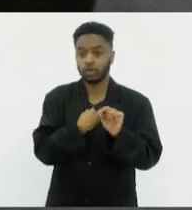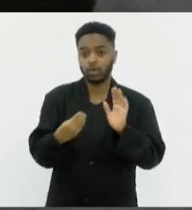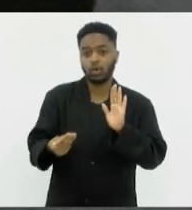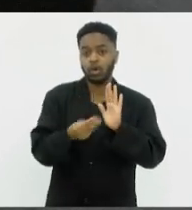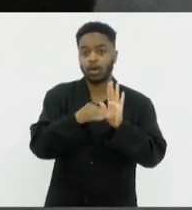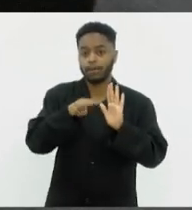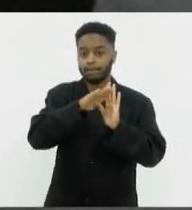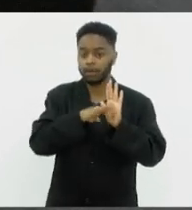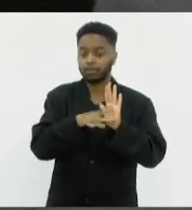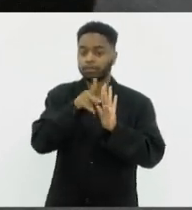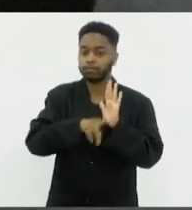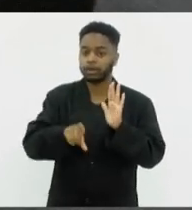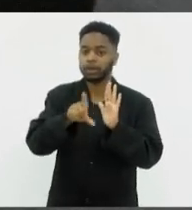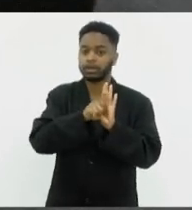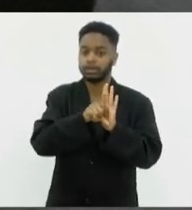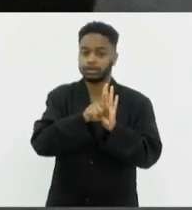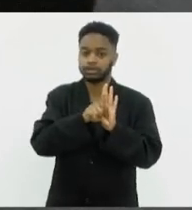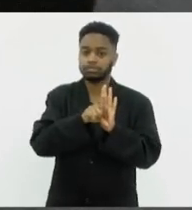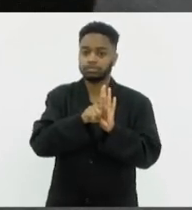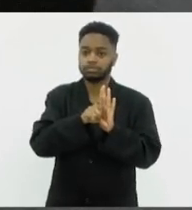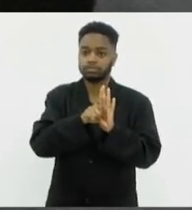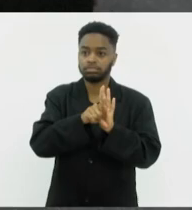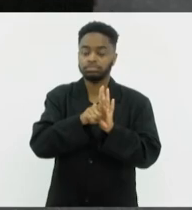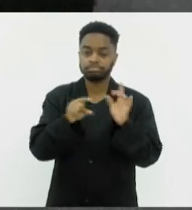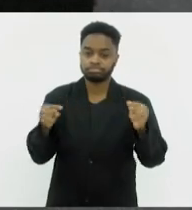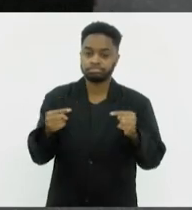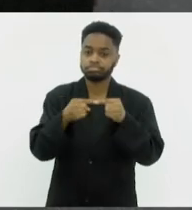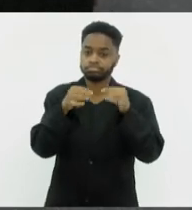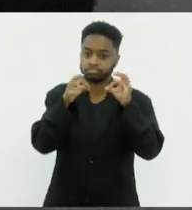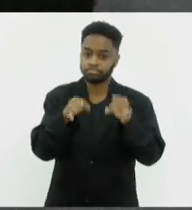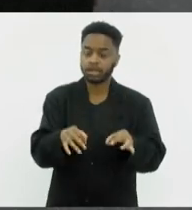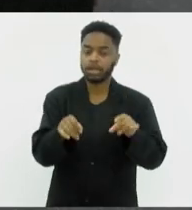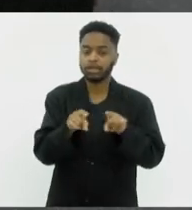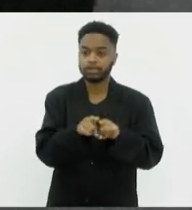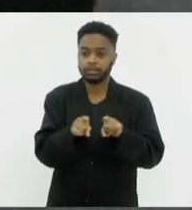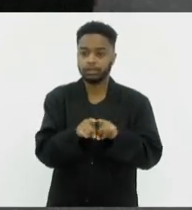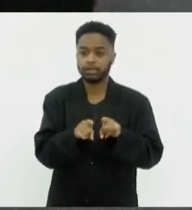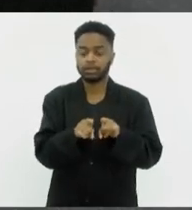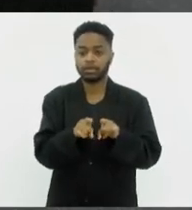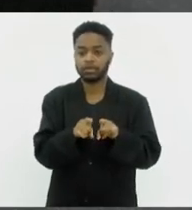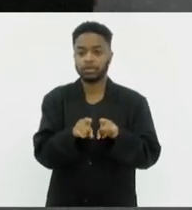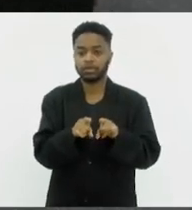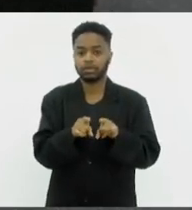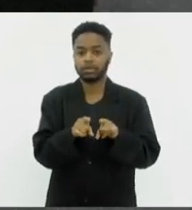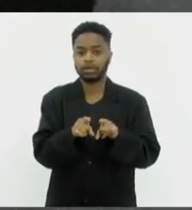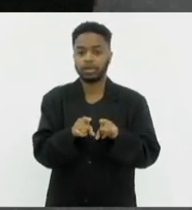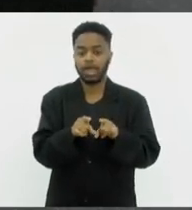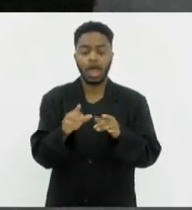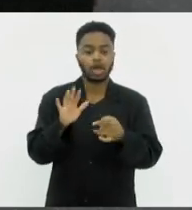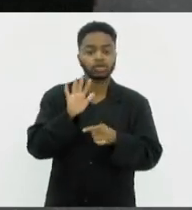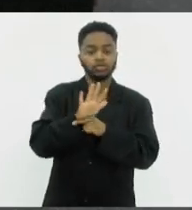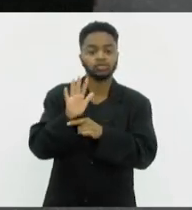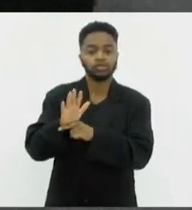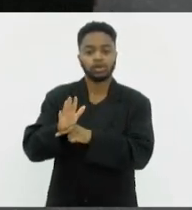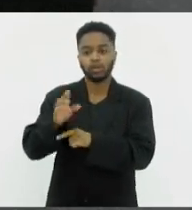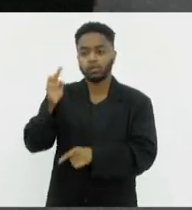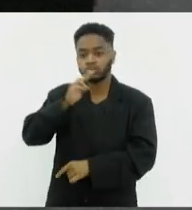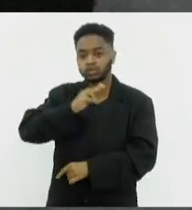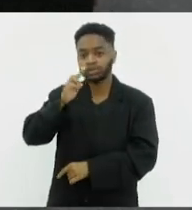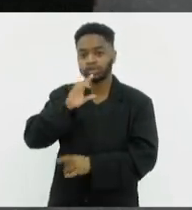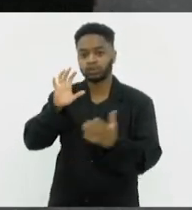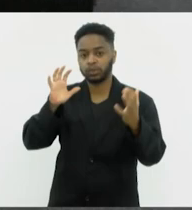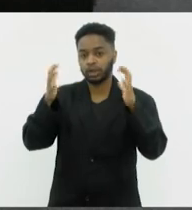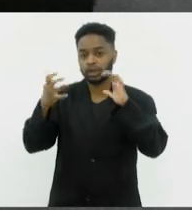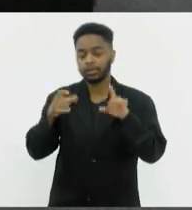pauta projetos de leis que façam sentido, que tenham caráter com relação à emergência climática. Inclusive,